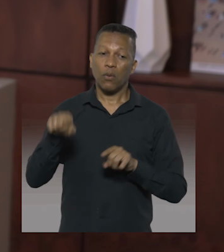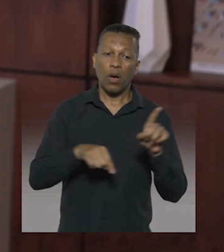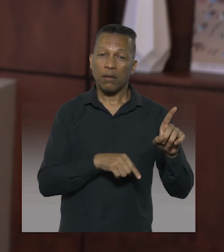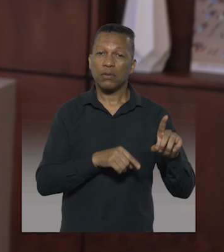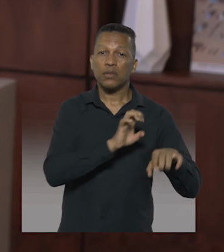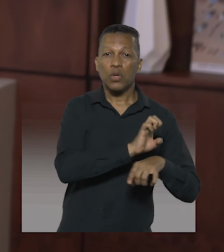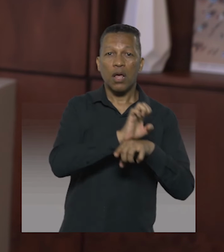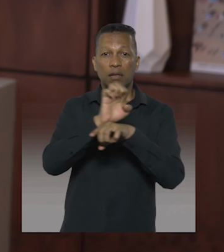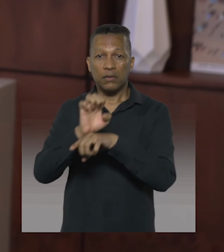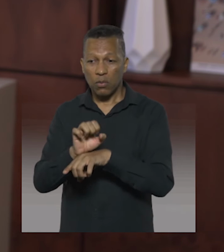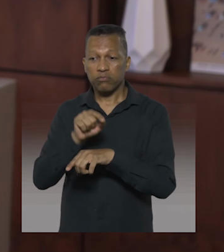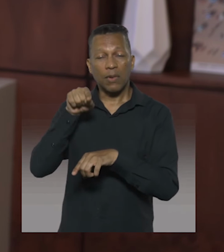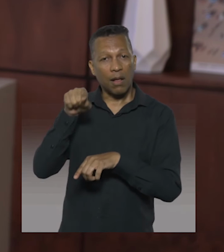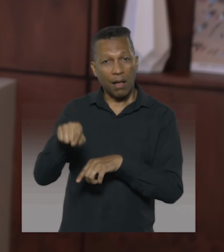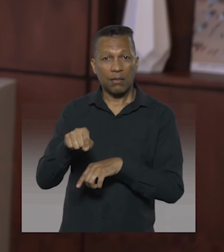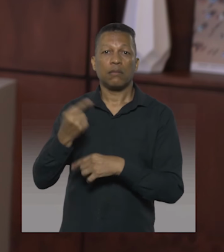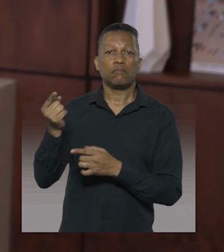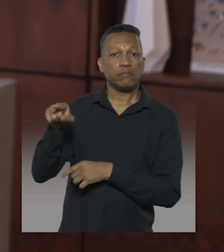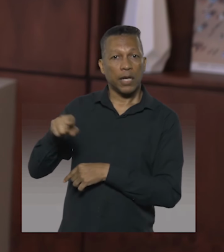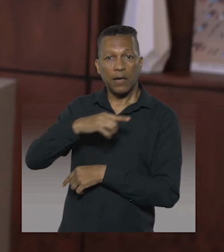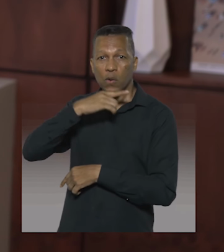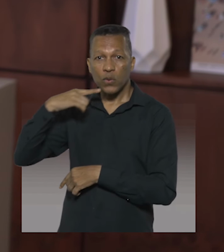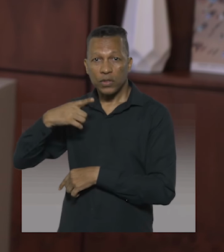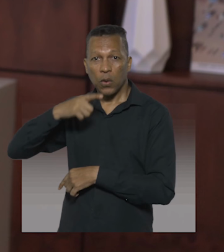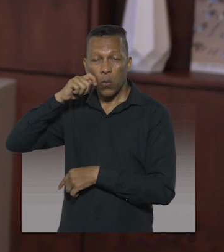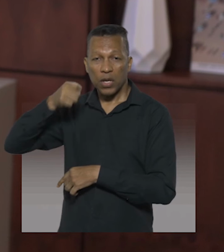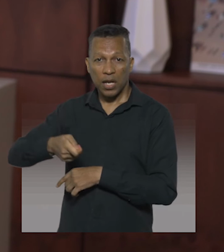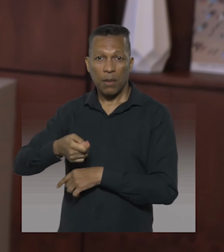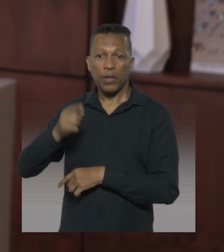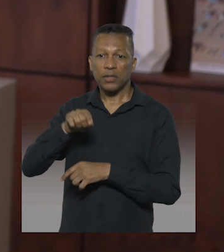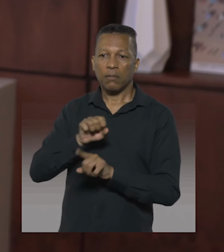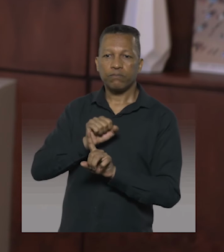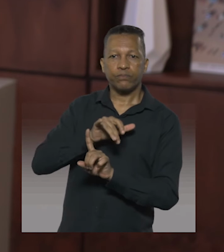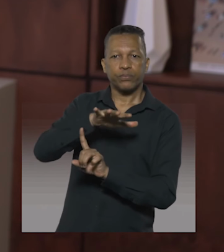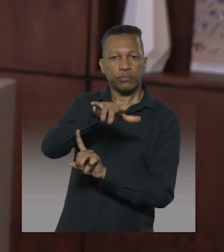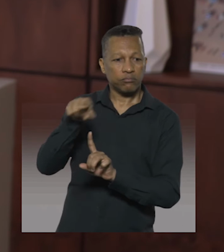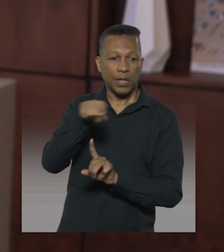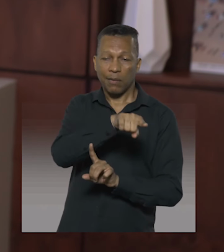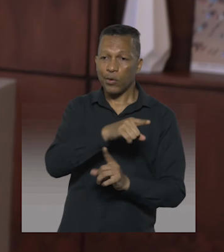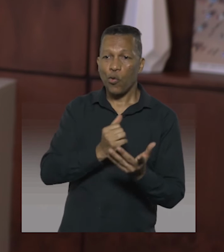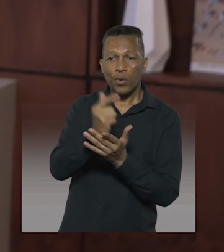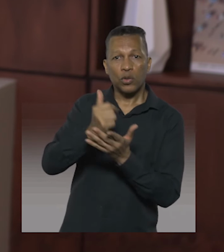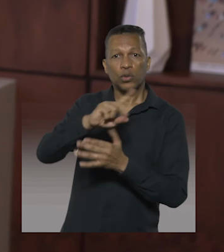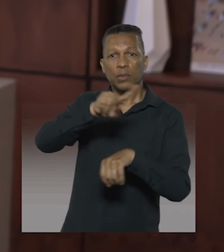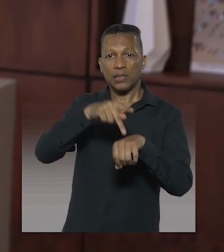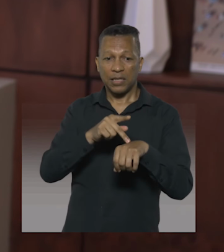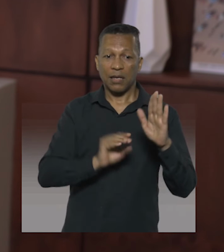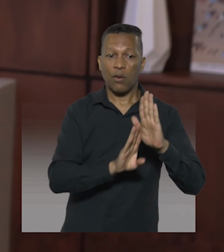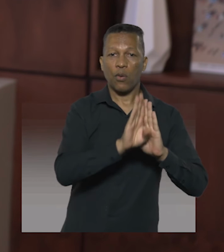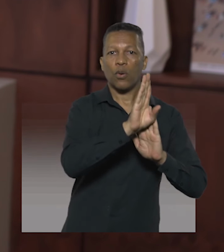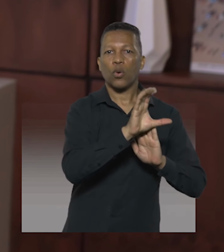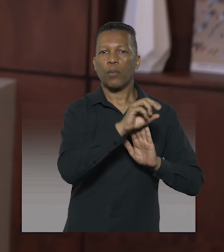brasileiras para a Rússia e Ucrânia, que apresentam menos de 2% do total, podem ser direcionadas a outros países e o preço das commodities exportadas pelo Brasil subir.